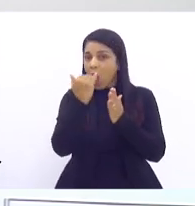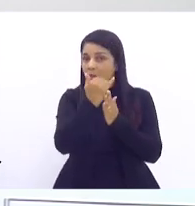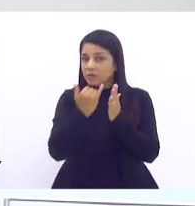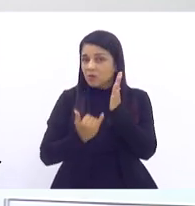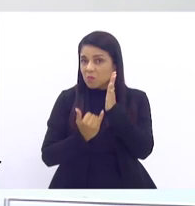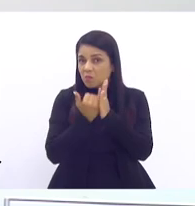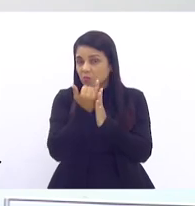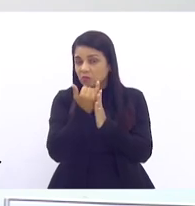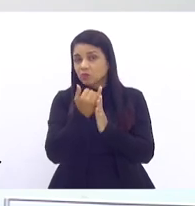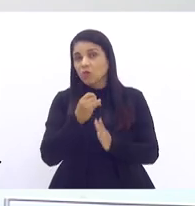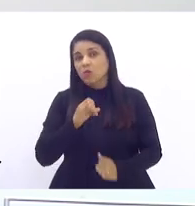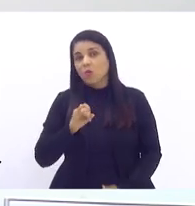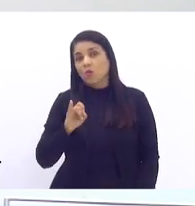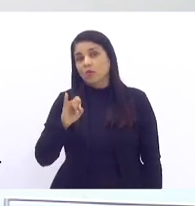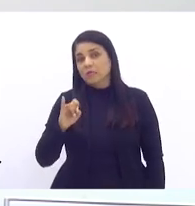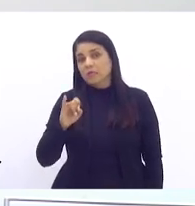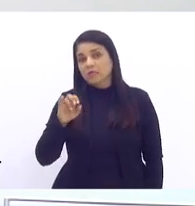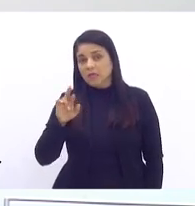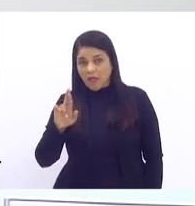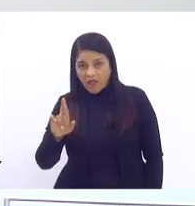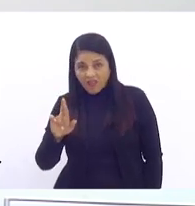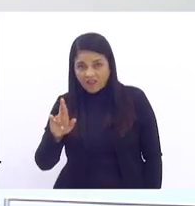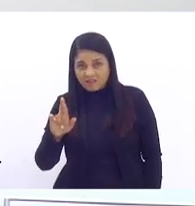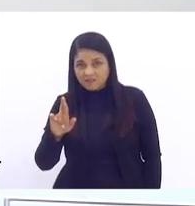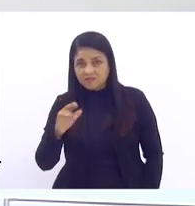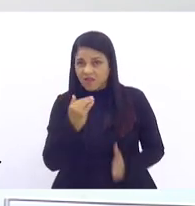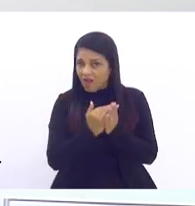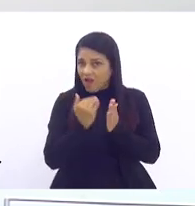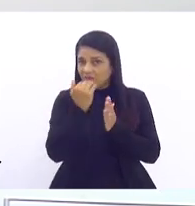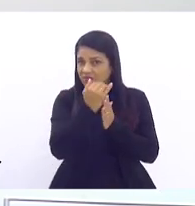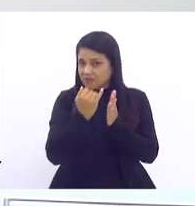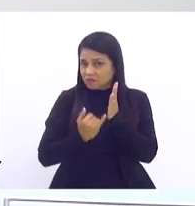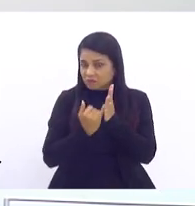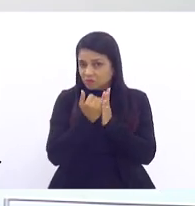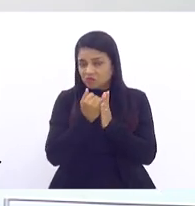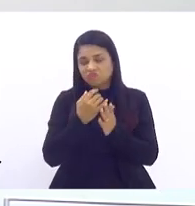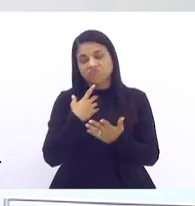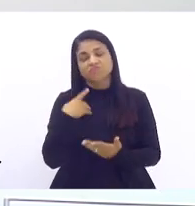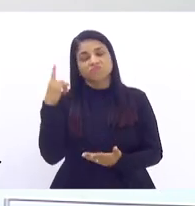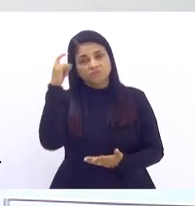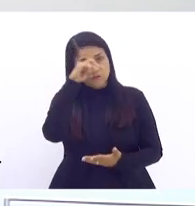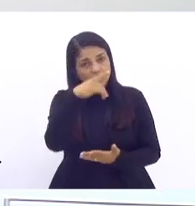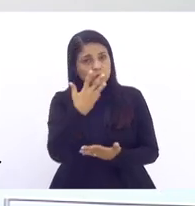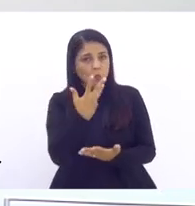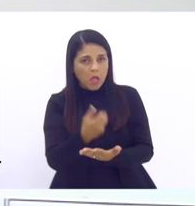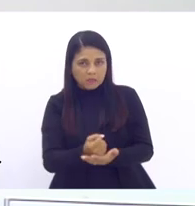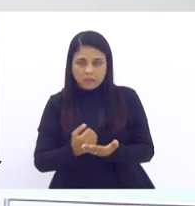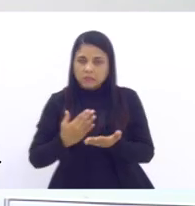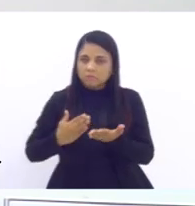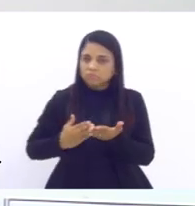em cima das empresas que estão muito sacrificadas eu acho muito difícil essas aprovação e aí é aquilo que eu falei